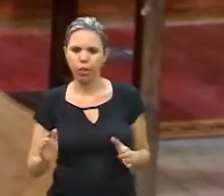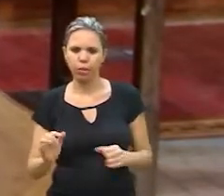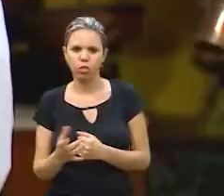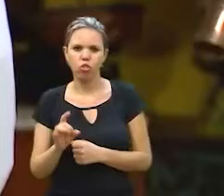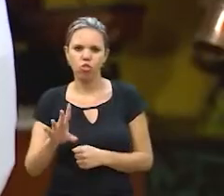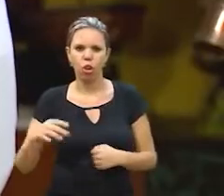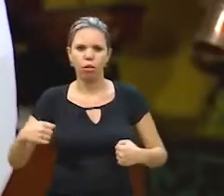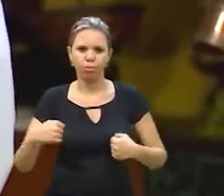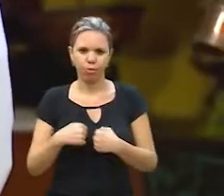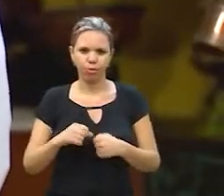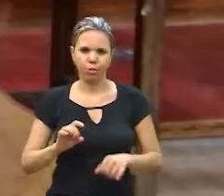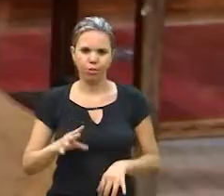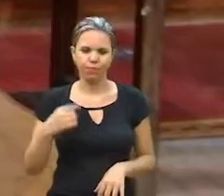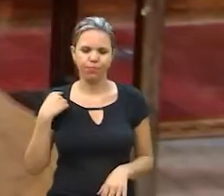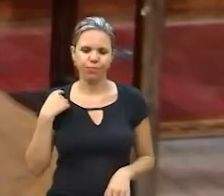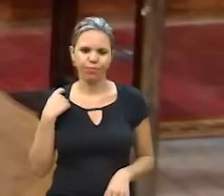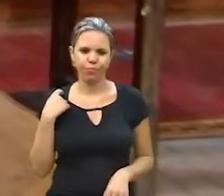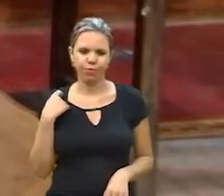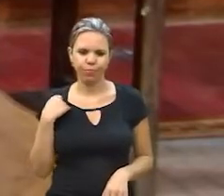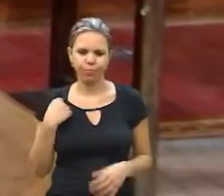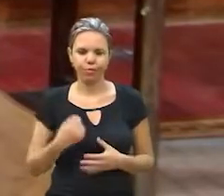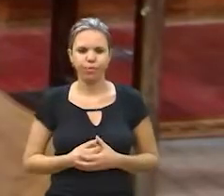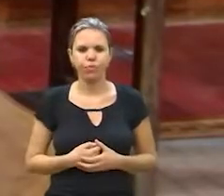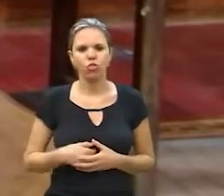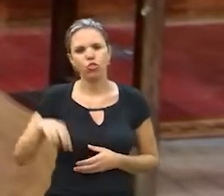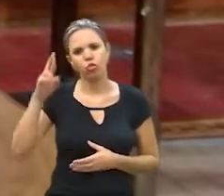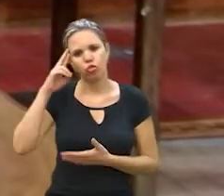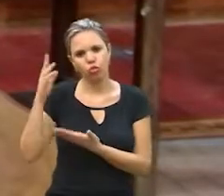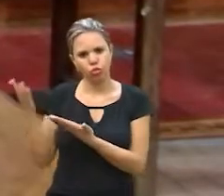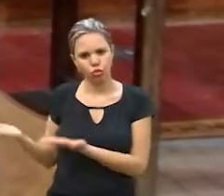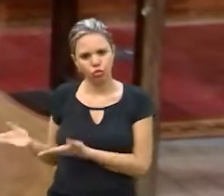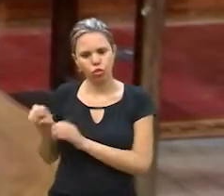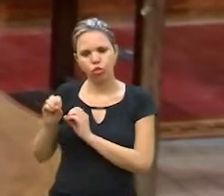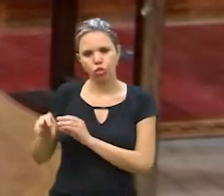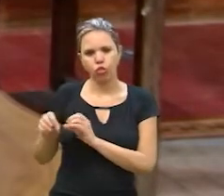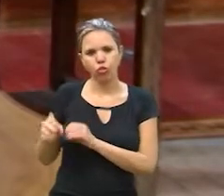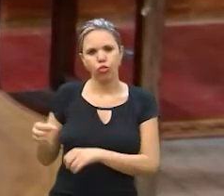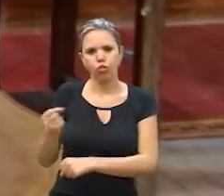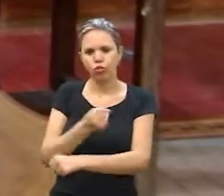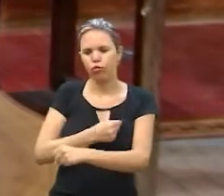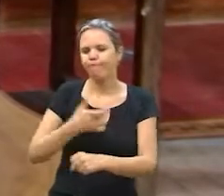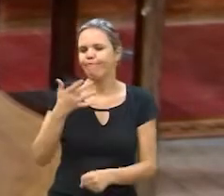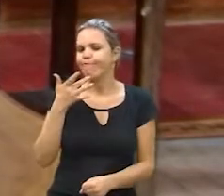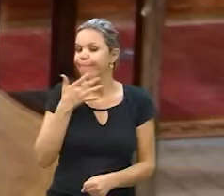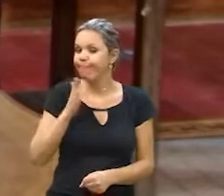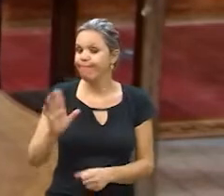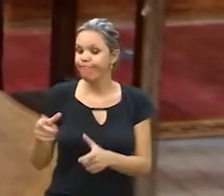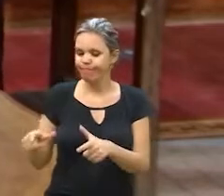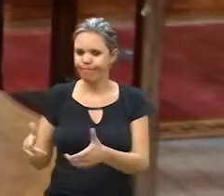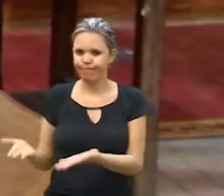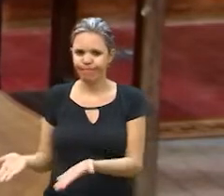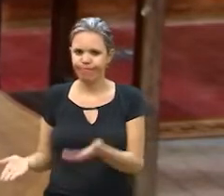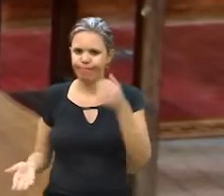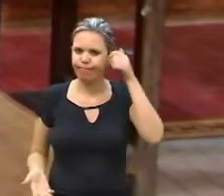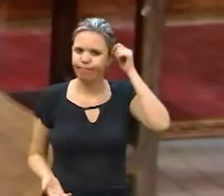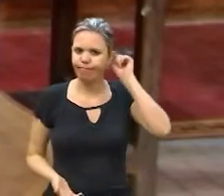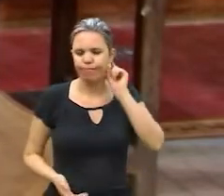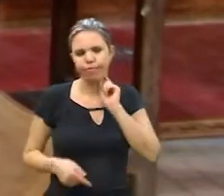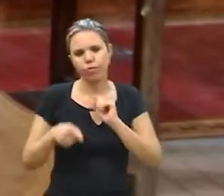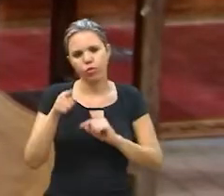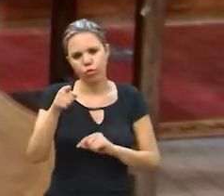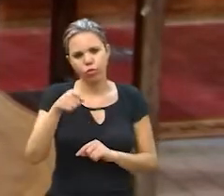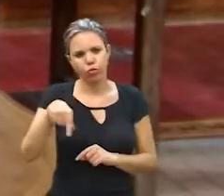pandemia, é só assim, né? É só assim. Gente, o chefe Ismael vai ensinar uma receita deliciosa, já está aqui na mesa, né?